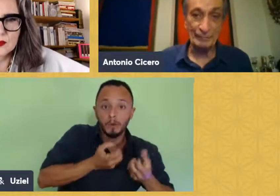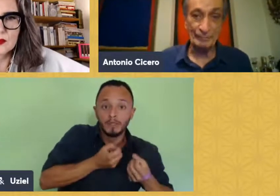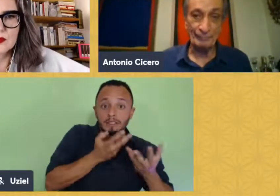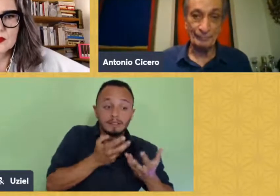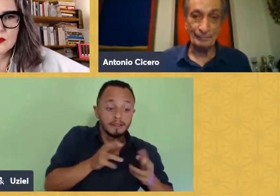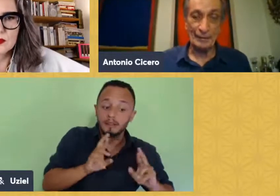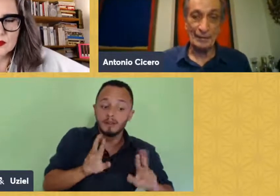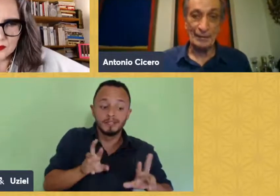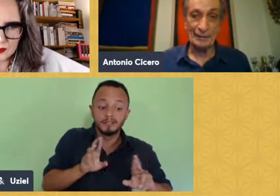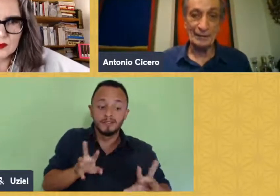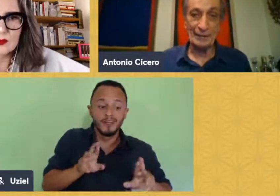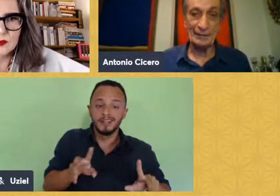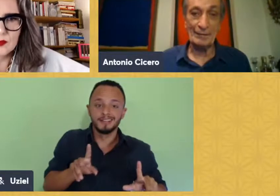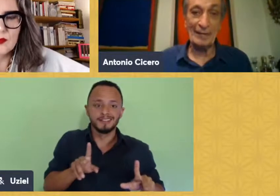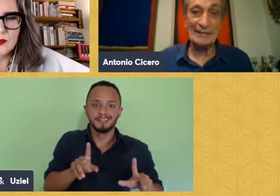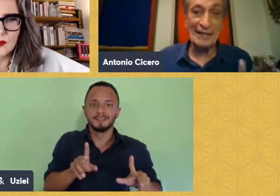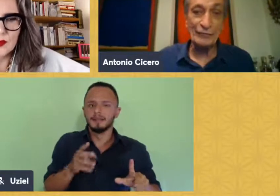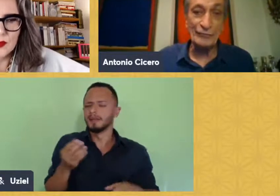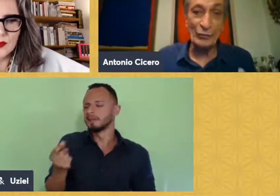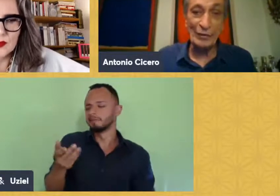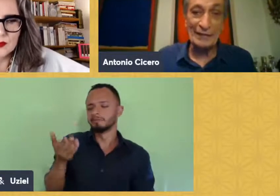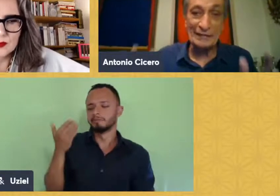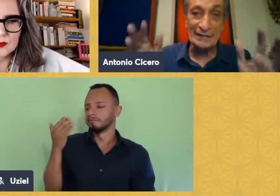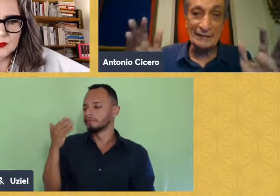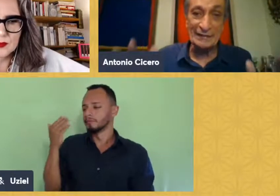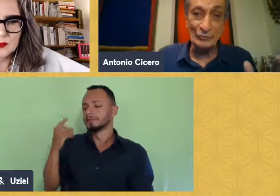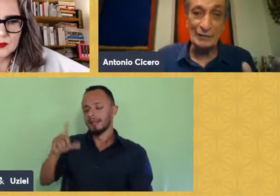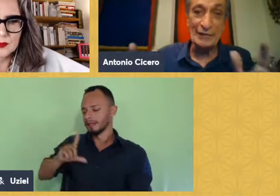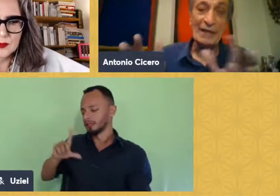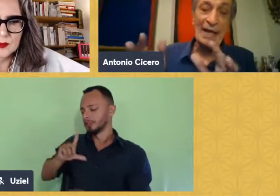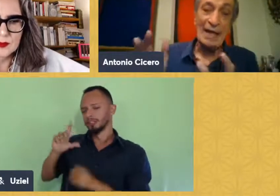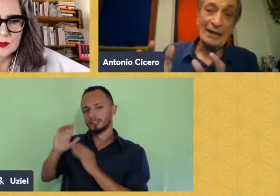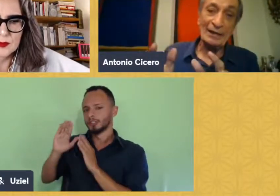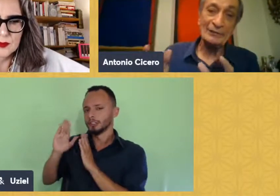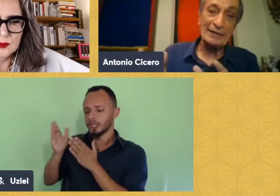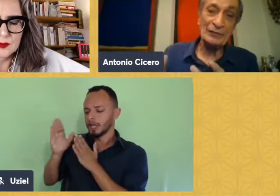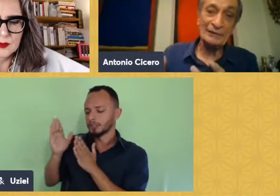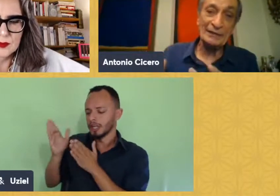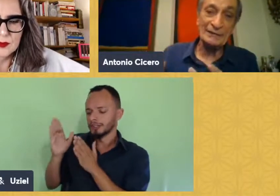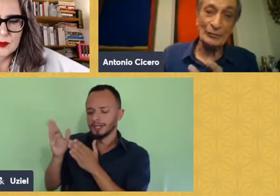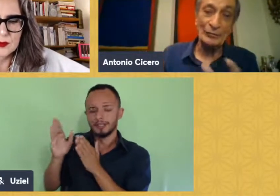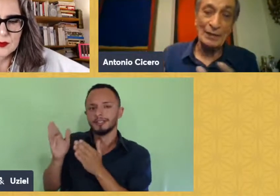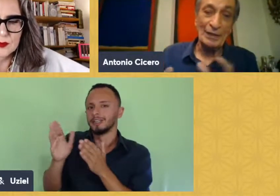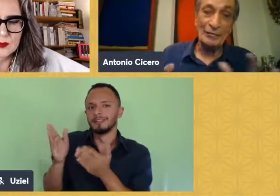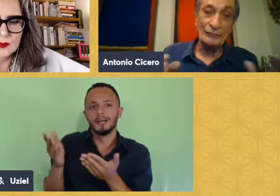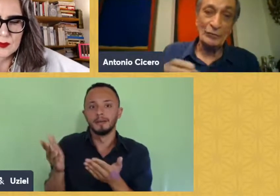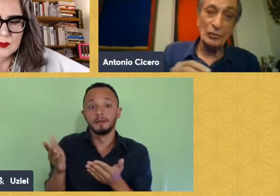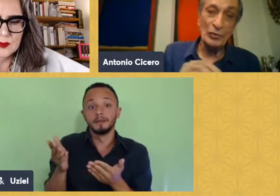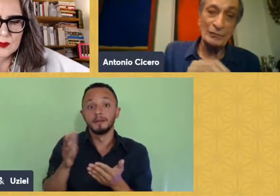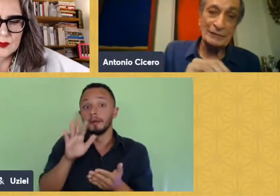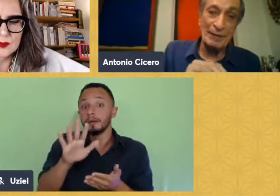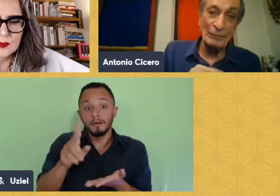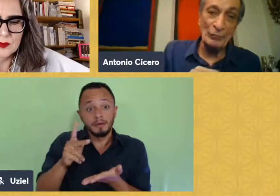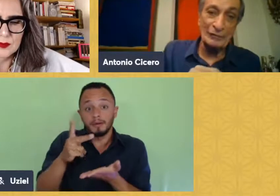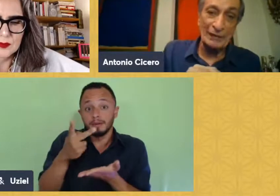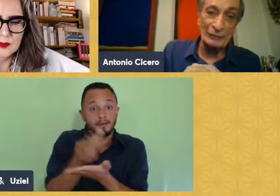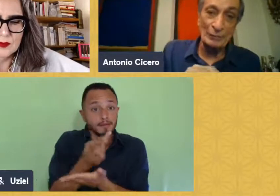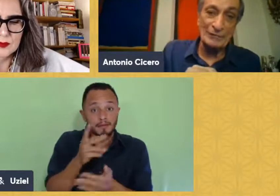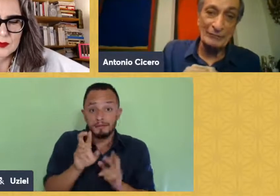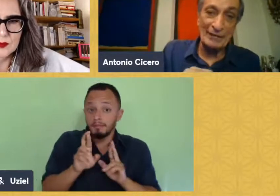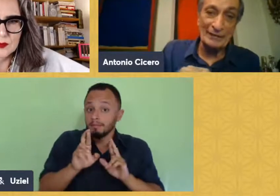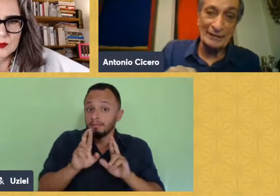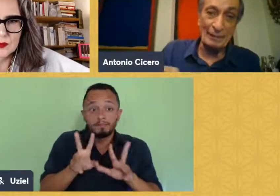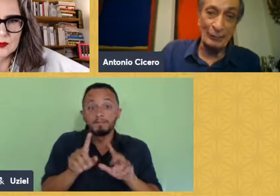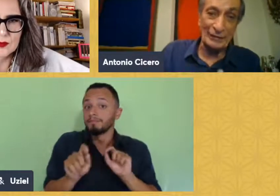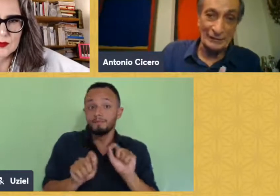existia. Entende? Mas aí ficou essa coisa. O que aconteceu? Ficou como se a música, como